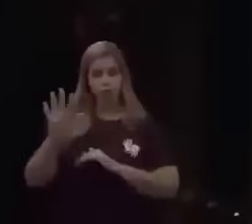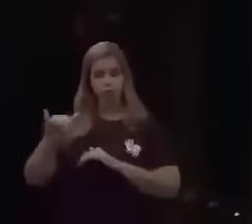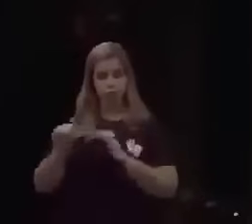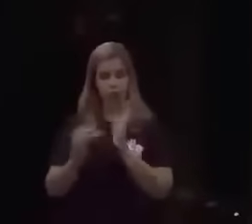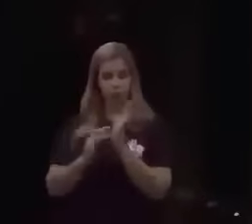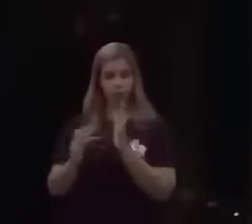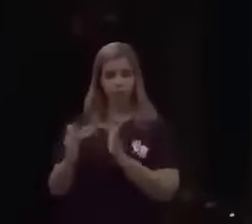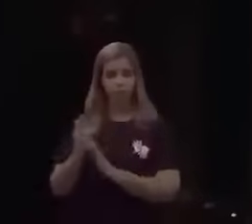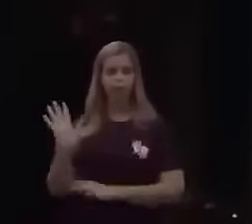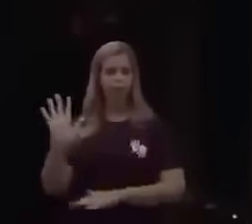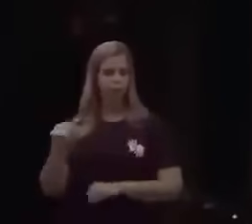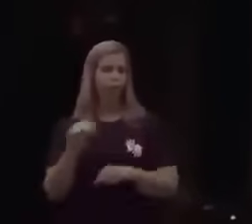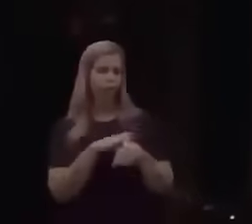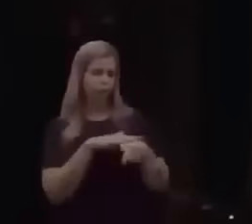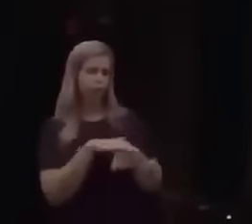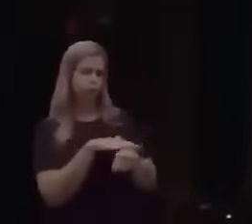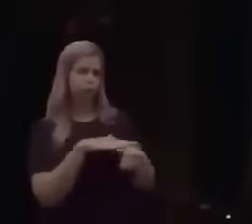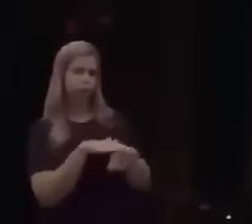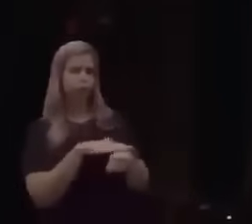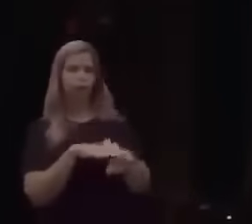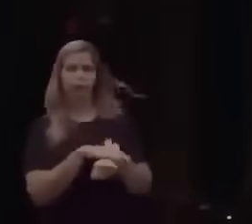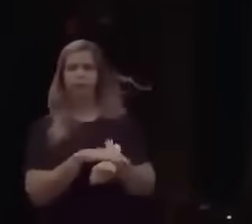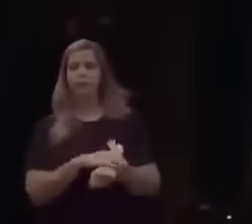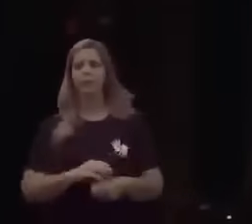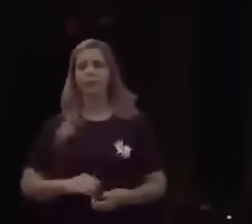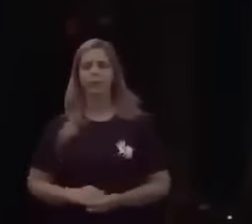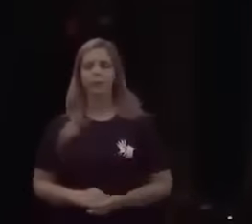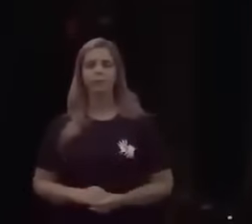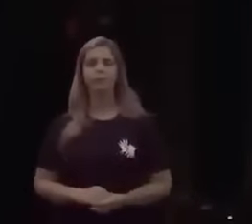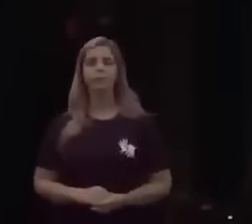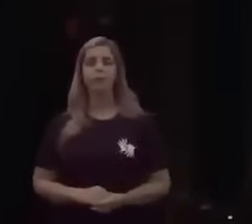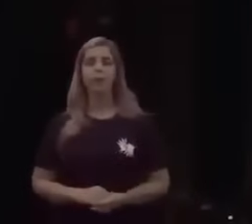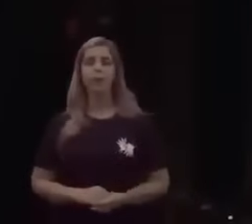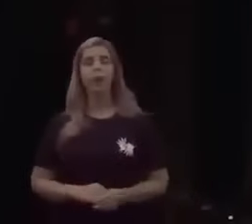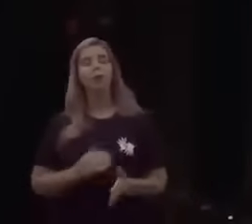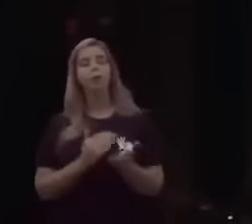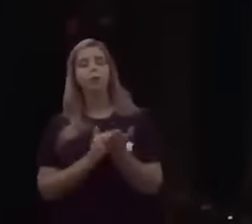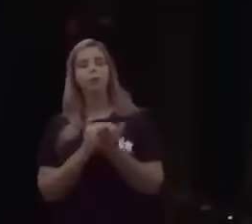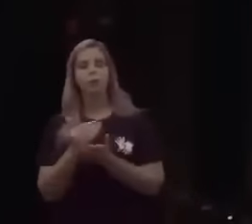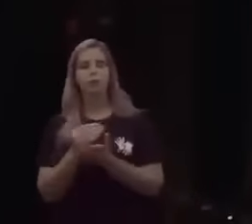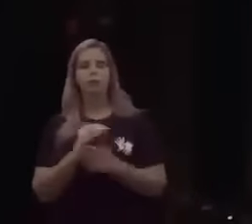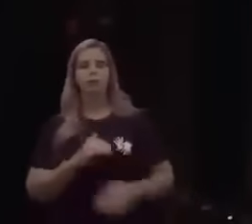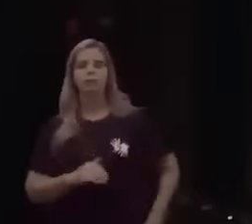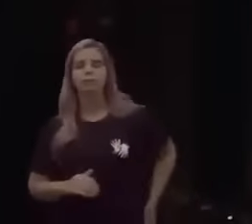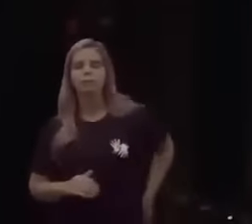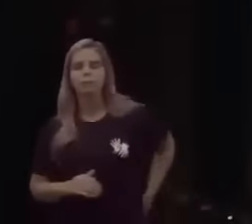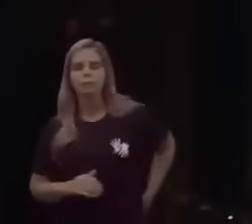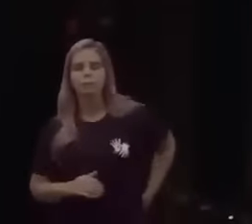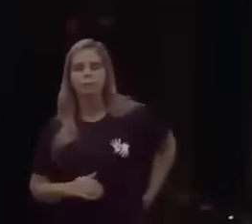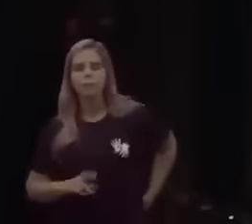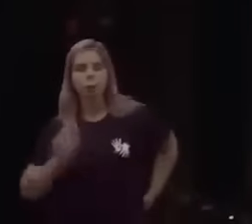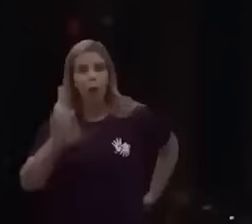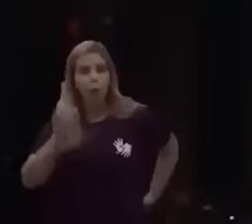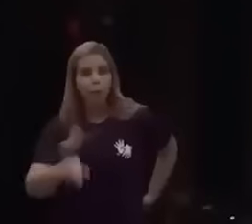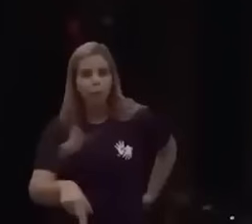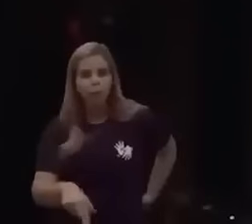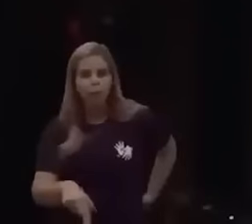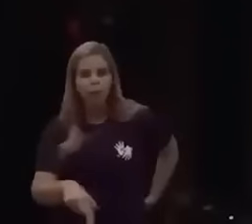pouquinho, vem cá um pouquinho. E passa a reprovar a Jesus. Diz, tem piedade de ti